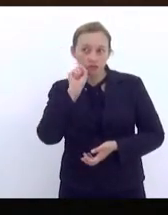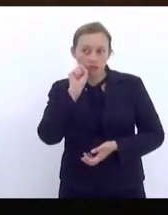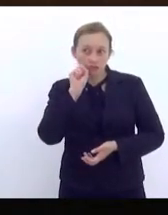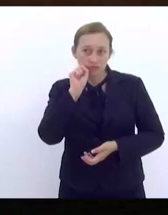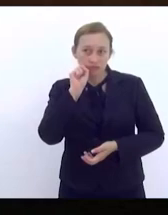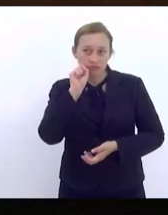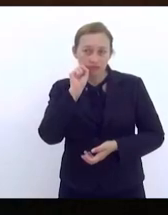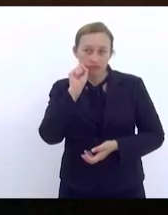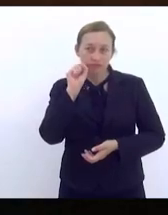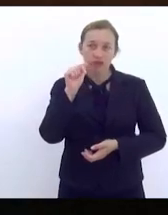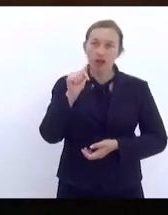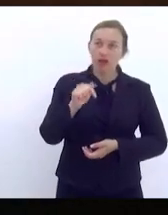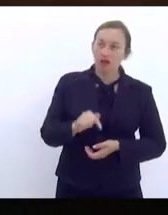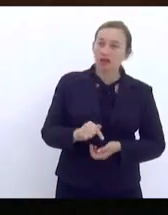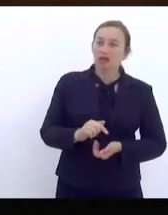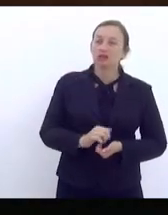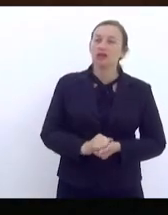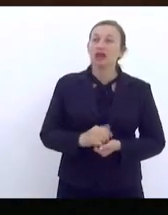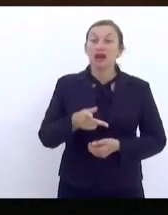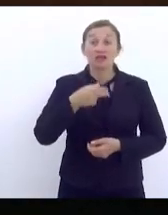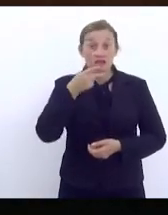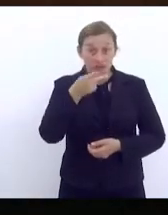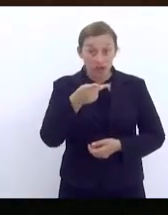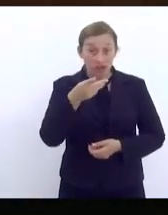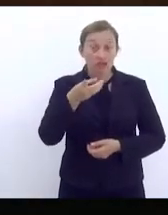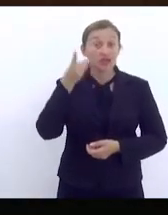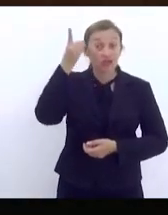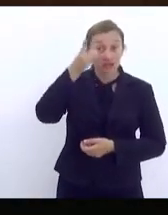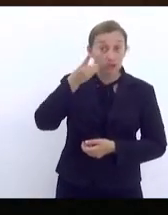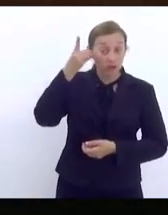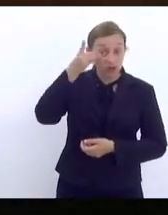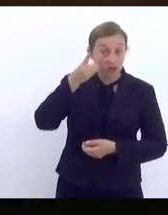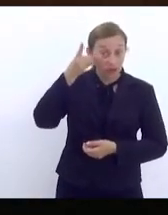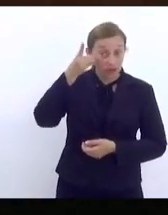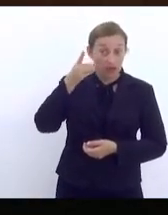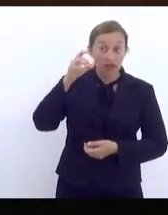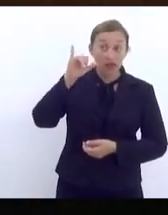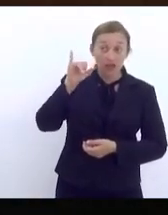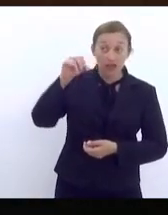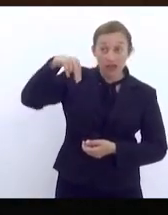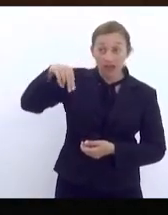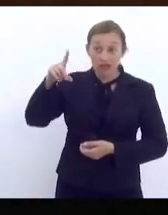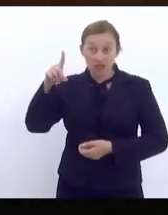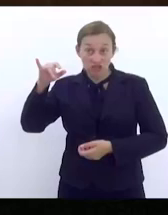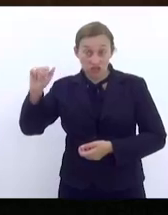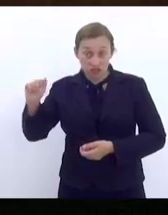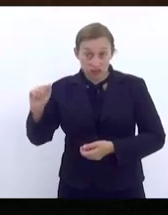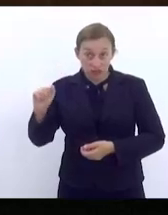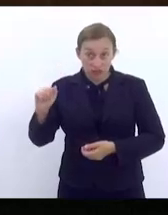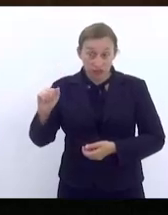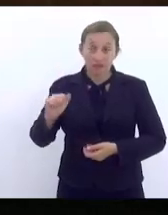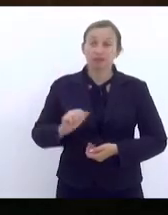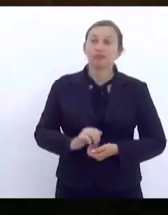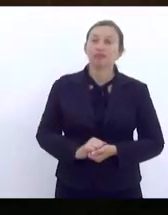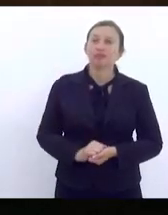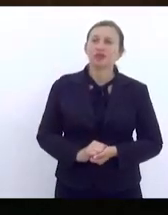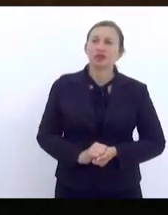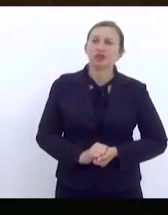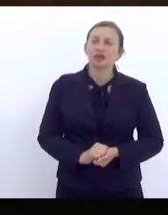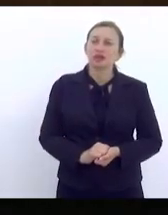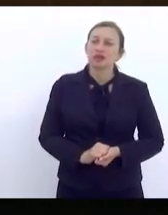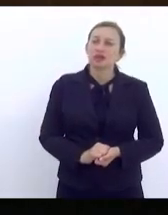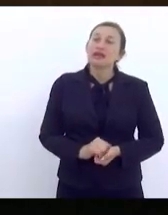aqui as palavras da deputada Índia armelão e